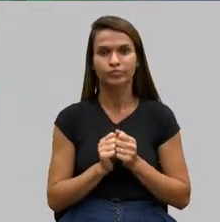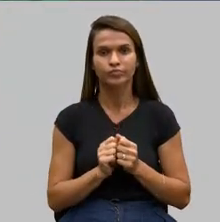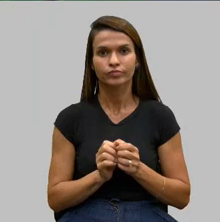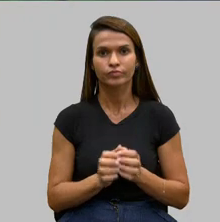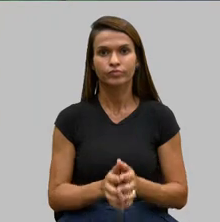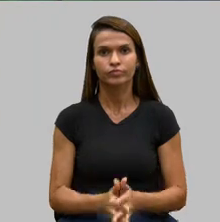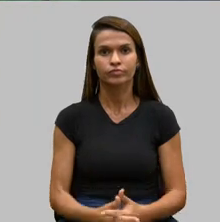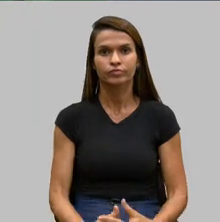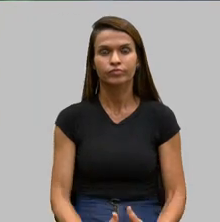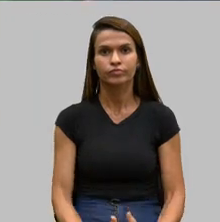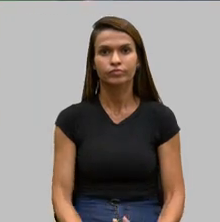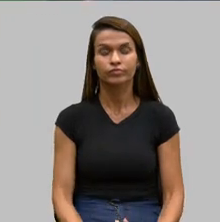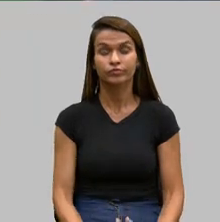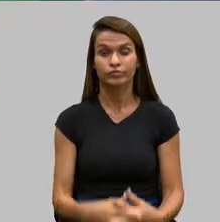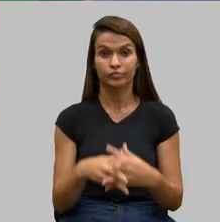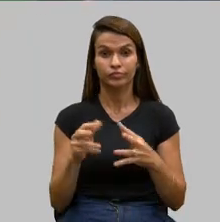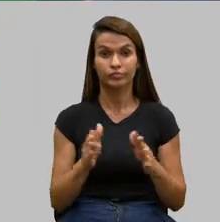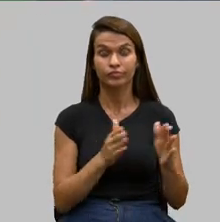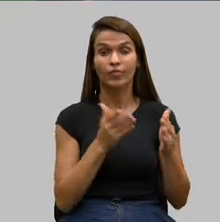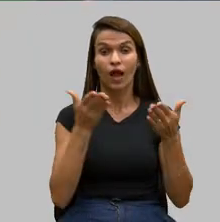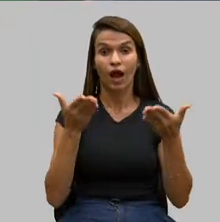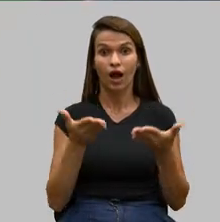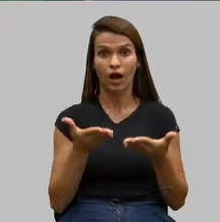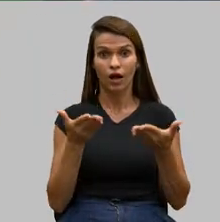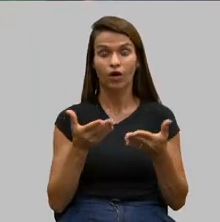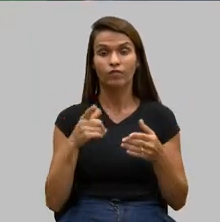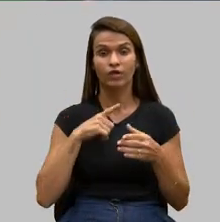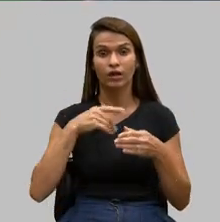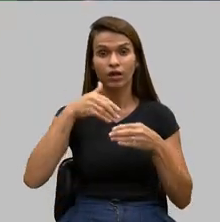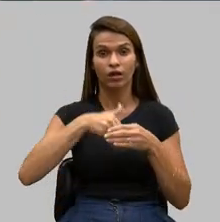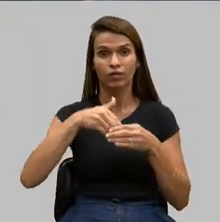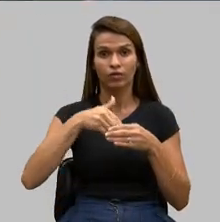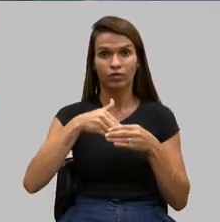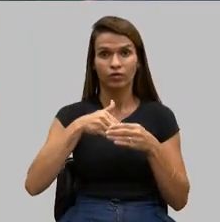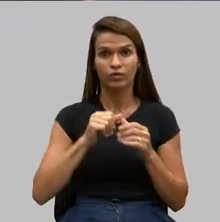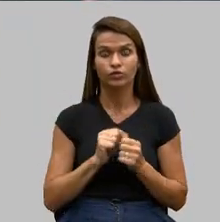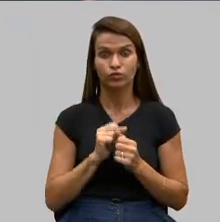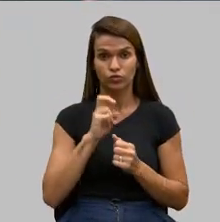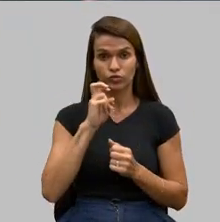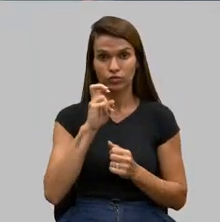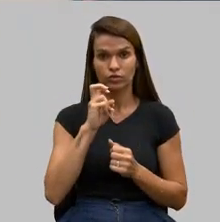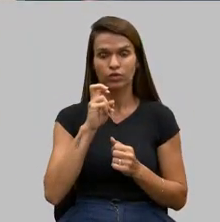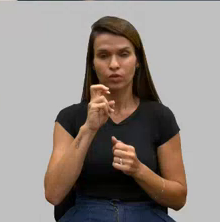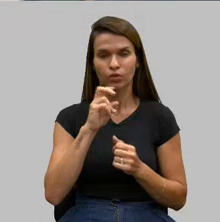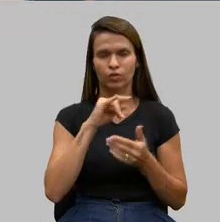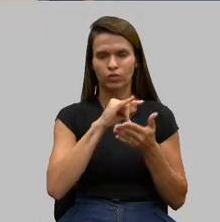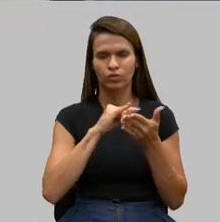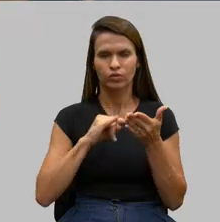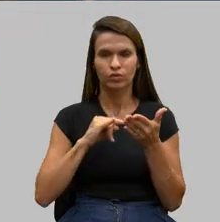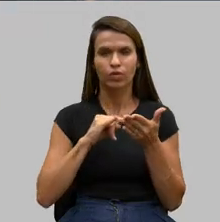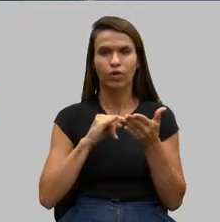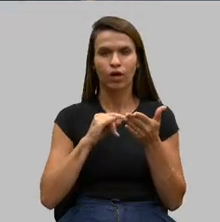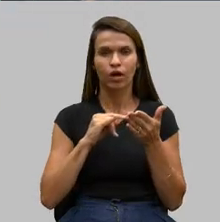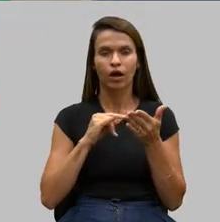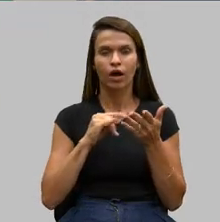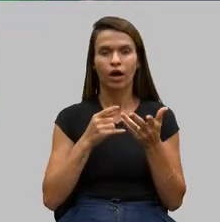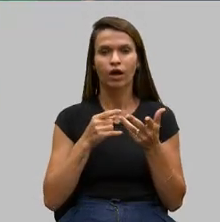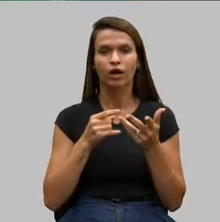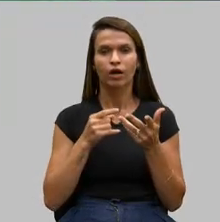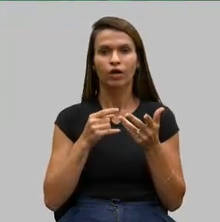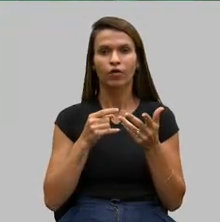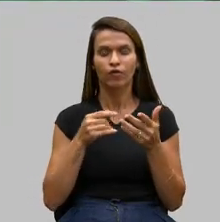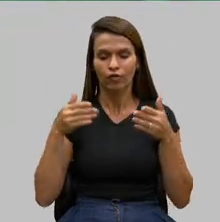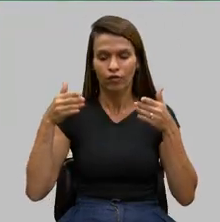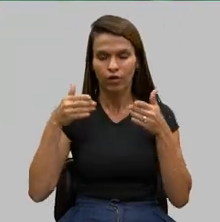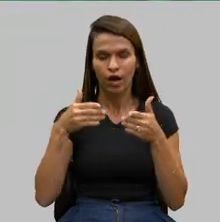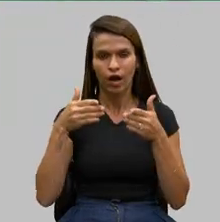inserção agora ação dos cinco requerimentos referentes ao Assembleia